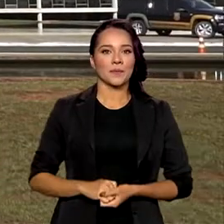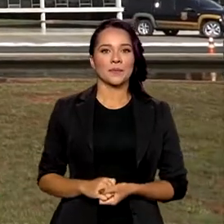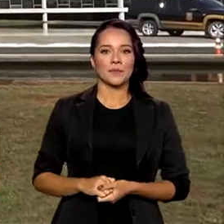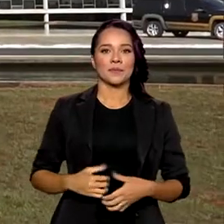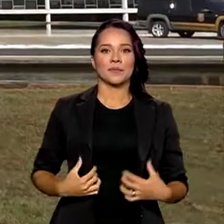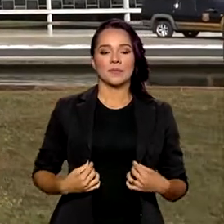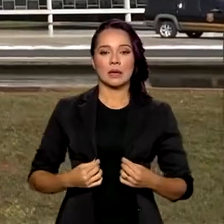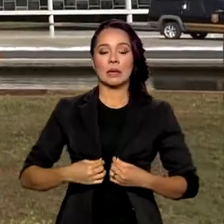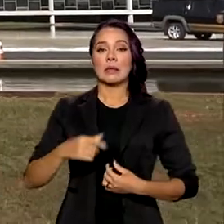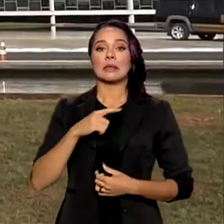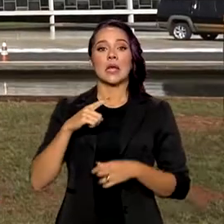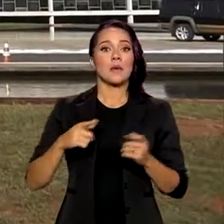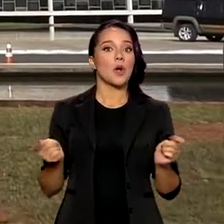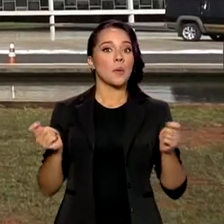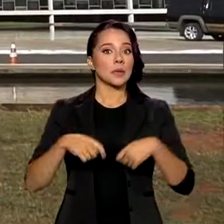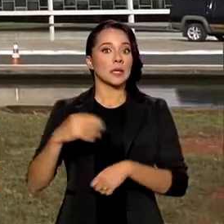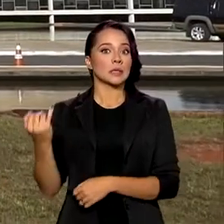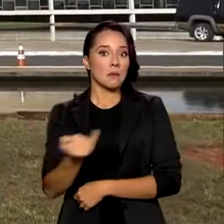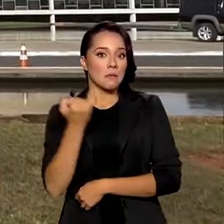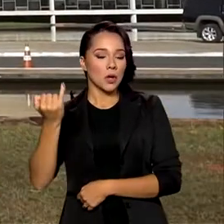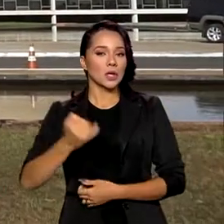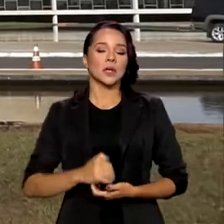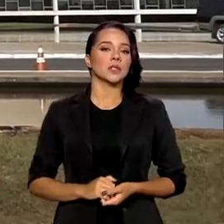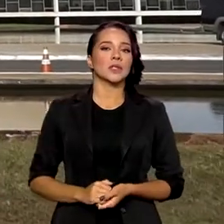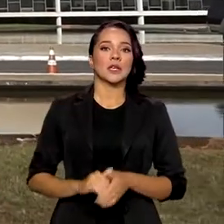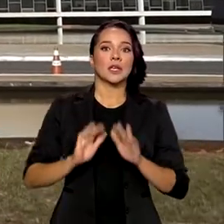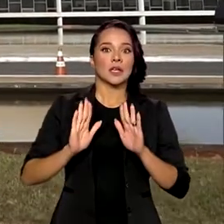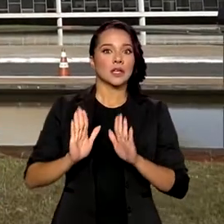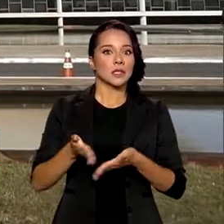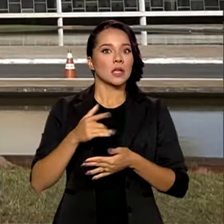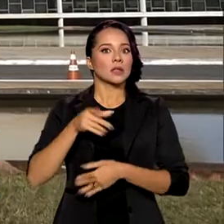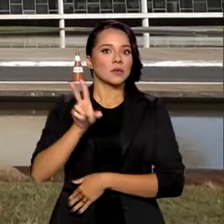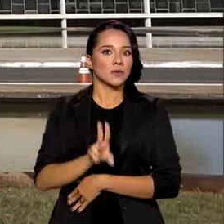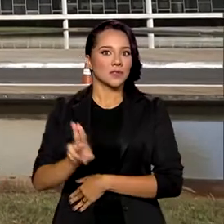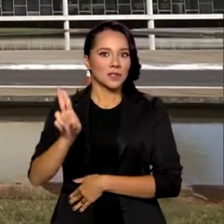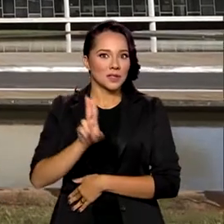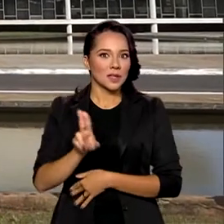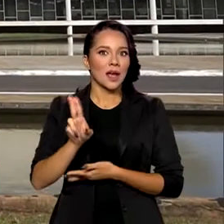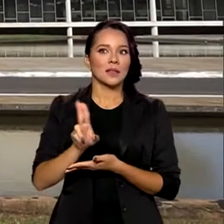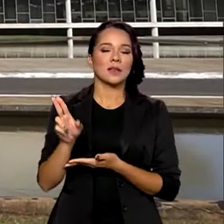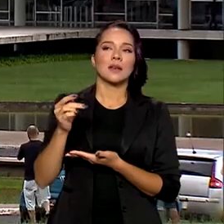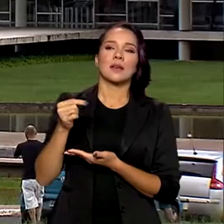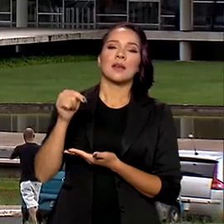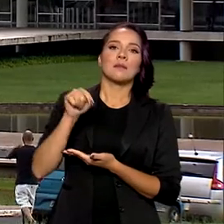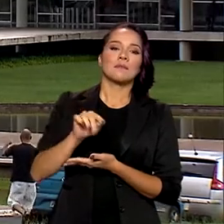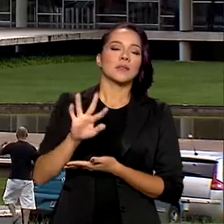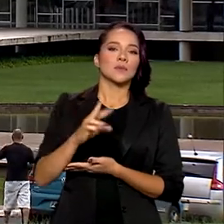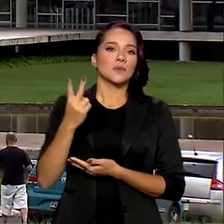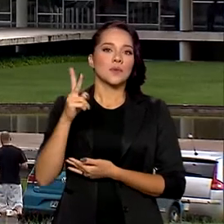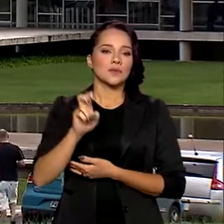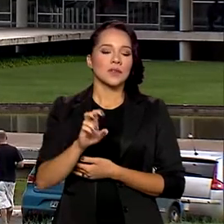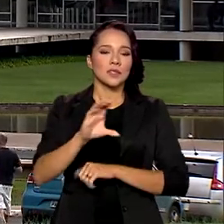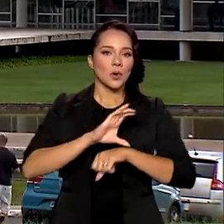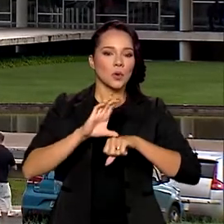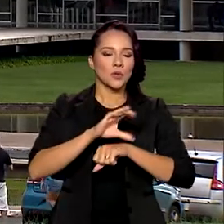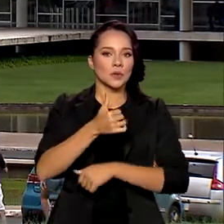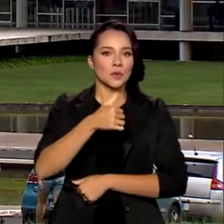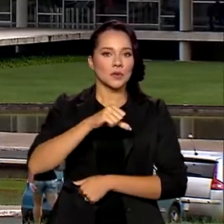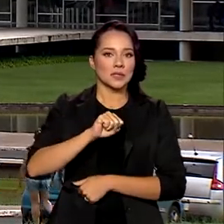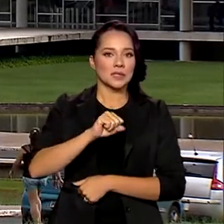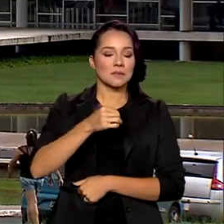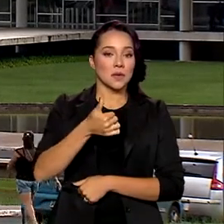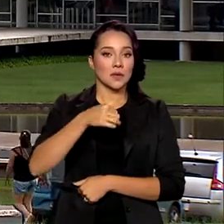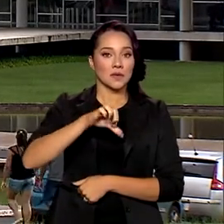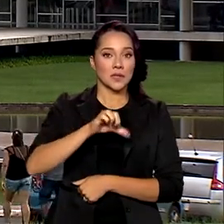uma competência fundamental que a gente já viu sendo utilizada no Brasil pelo menos duas vezes, desde a Constituição de 88, que é